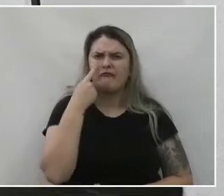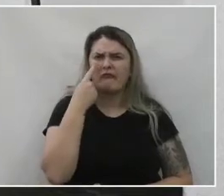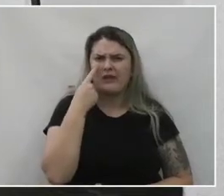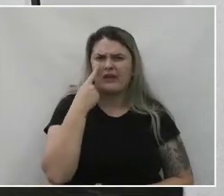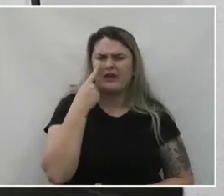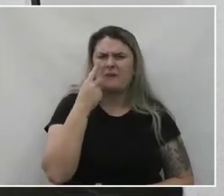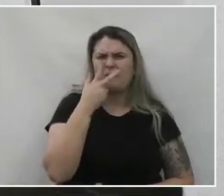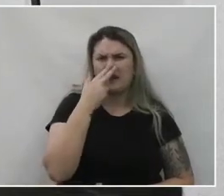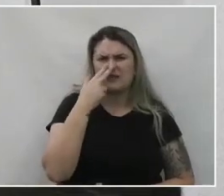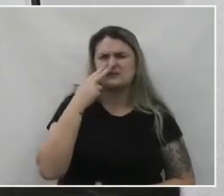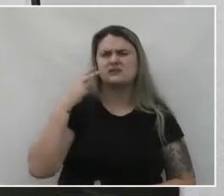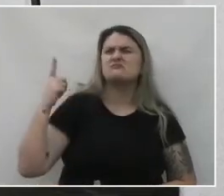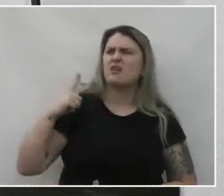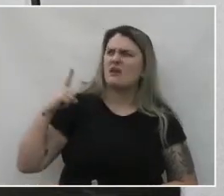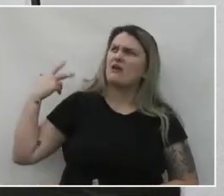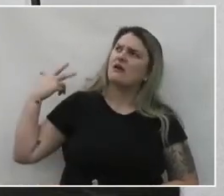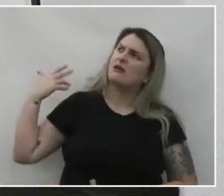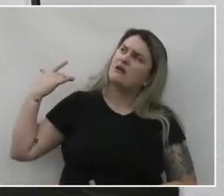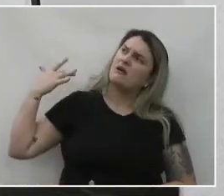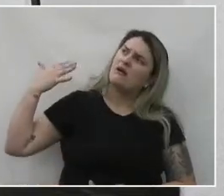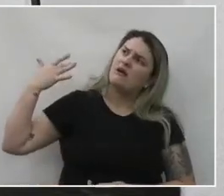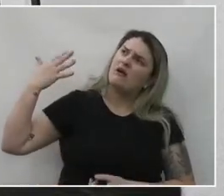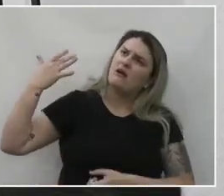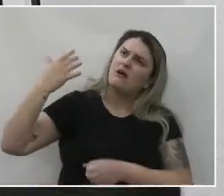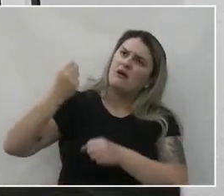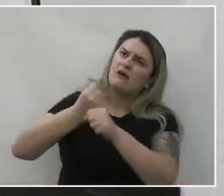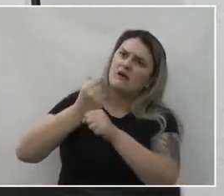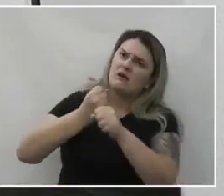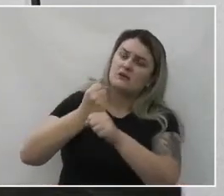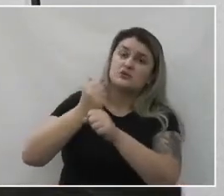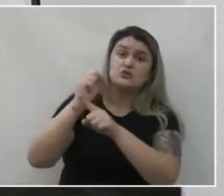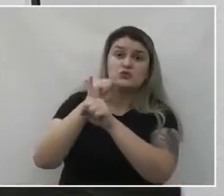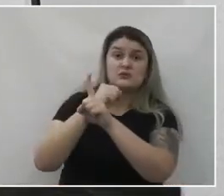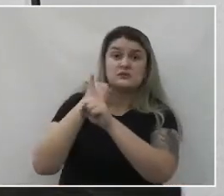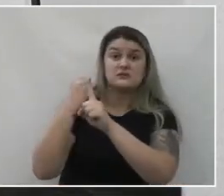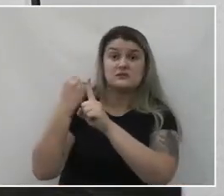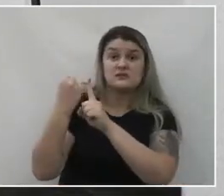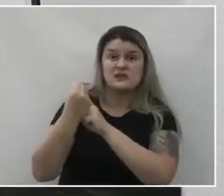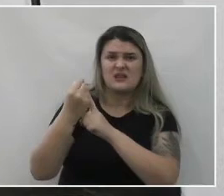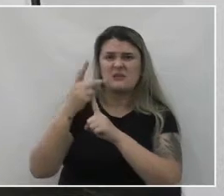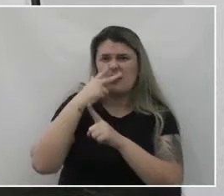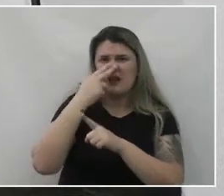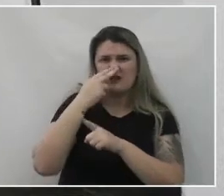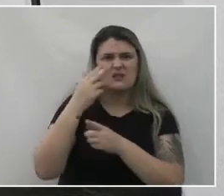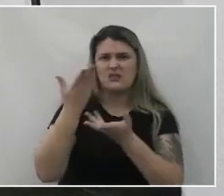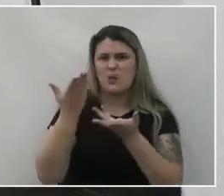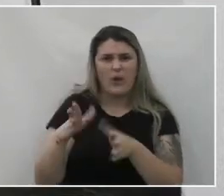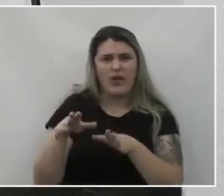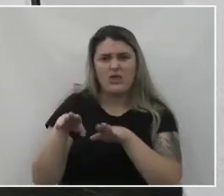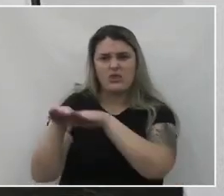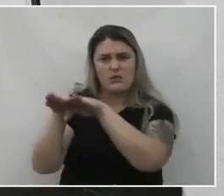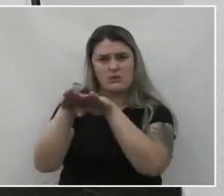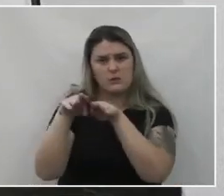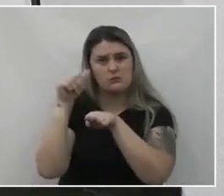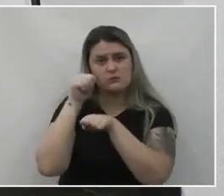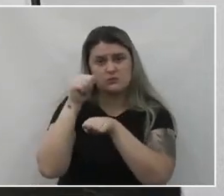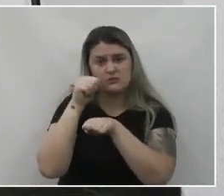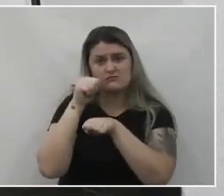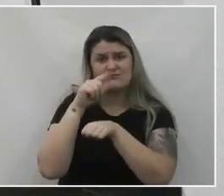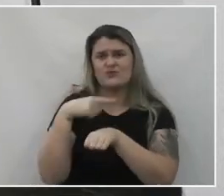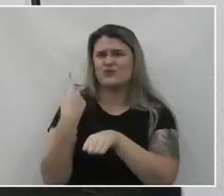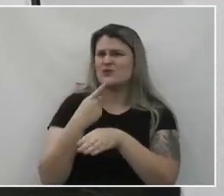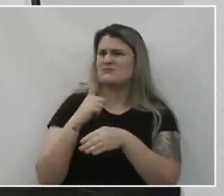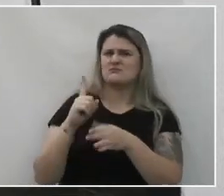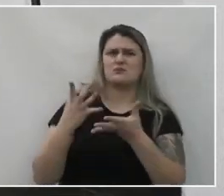esse histórico construído em decorrência de uma sociedade que estruturalmente nega a igualdade à mulher, não é nada menos